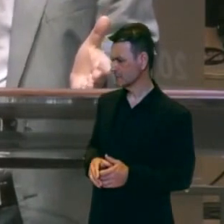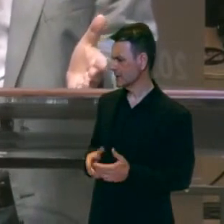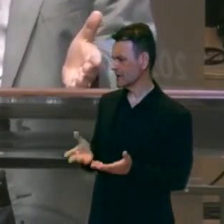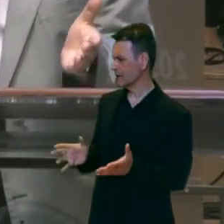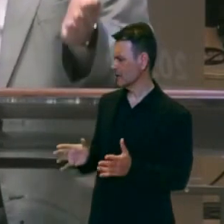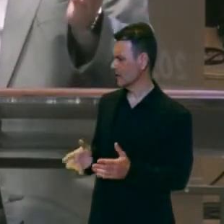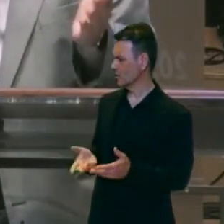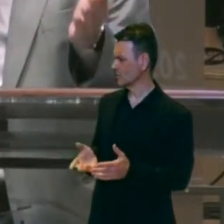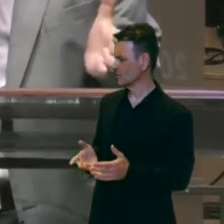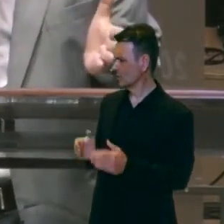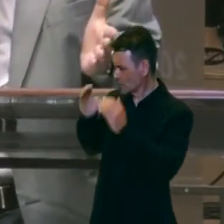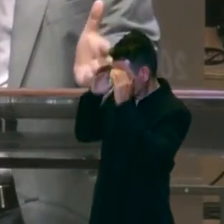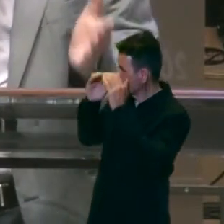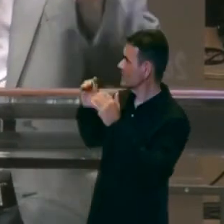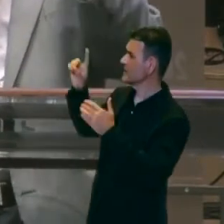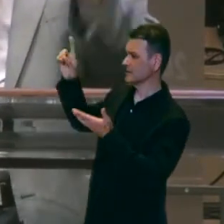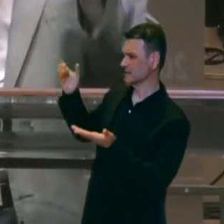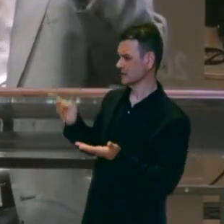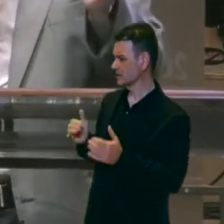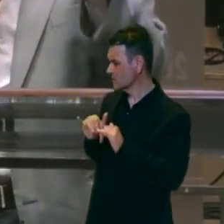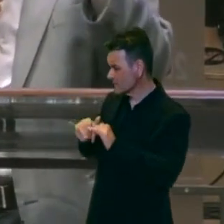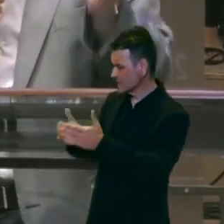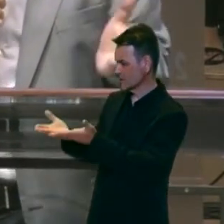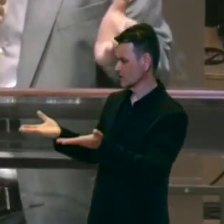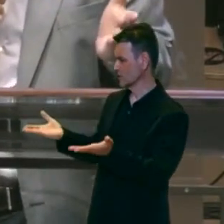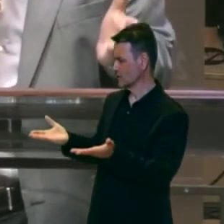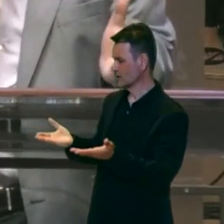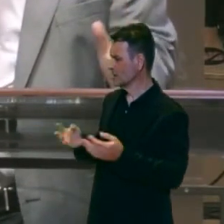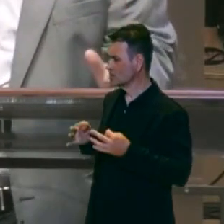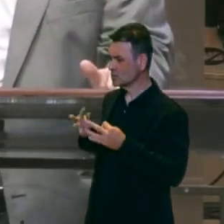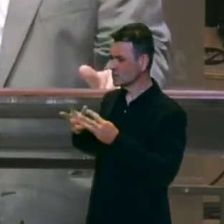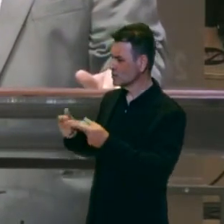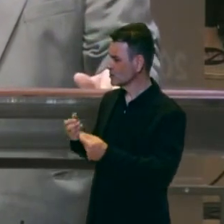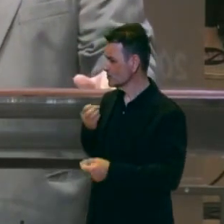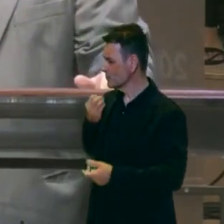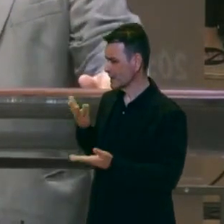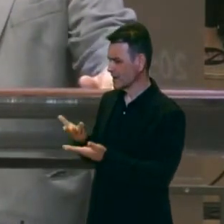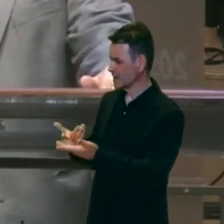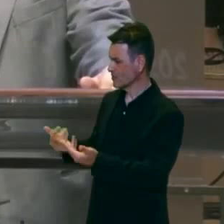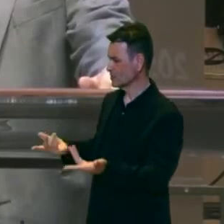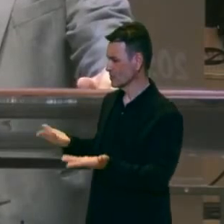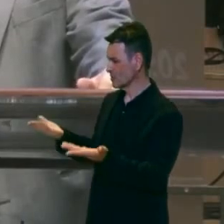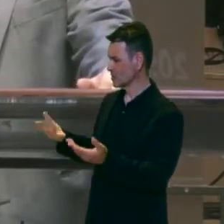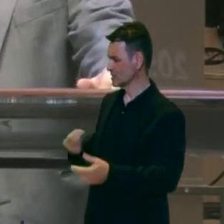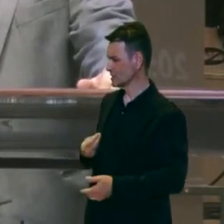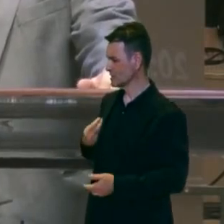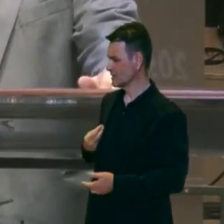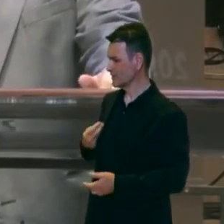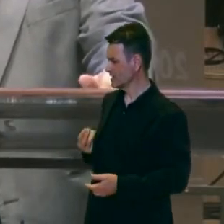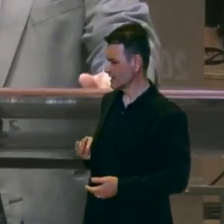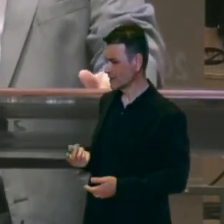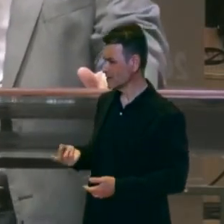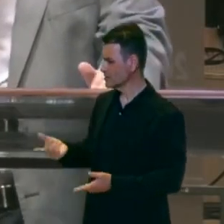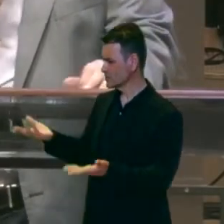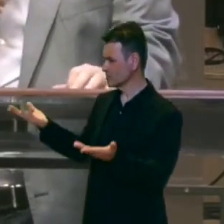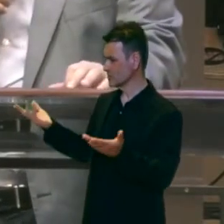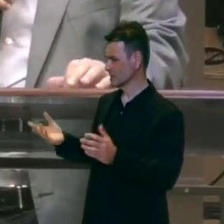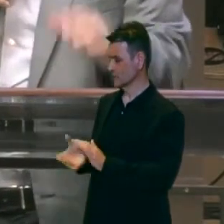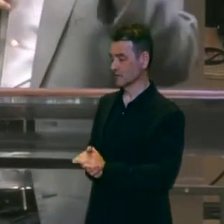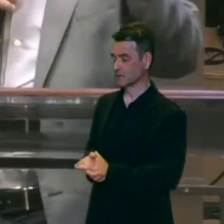ao Senhor fazendo o que eu lhe digo, para que tudo lhe corra bem e a sua vida seja poupada.